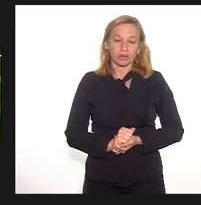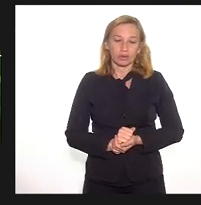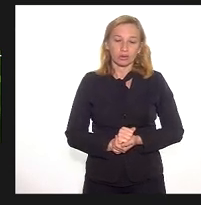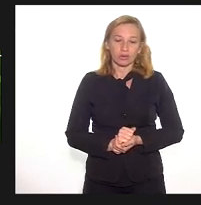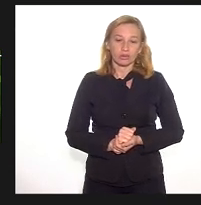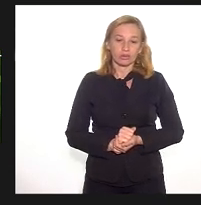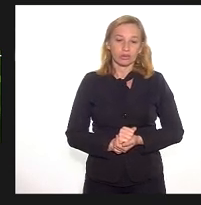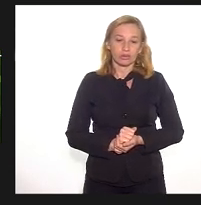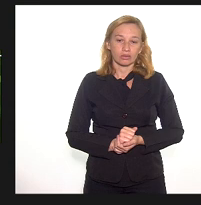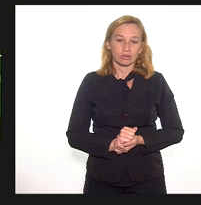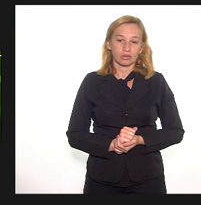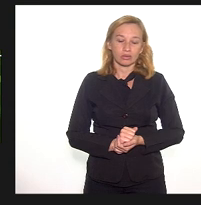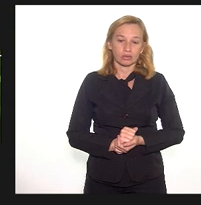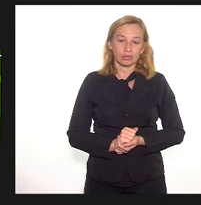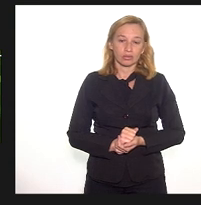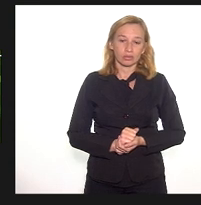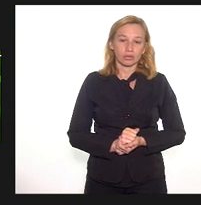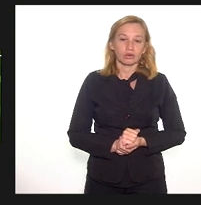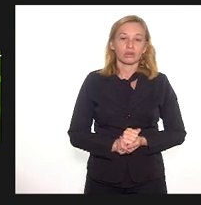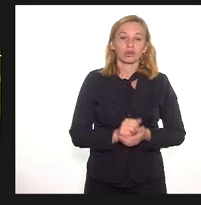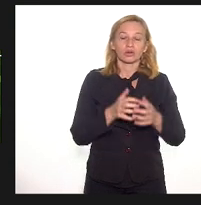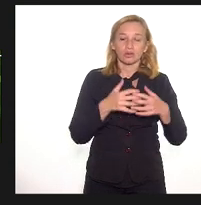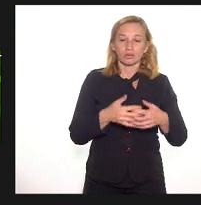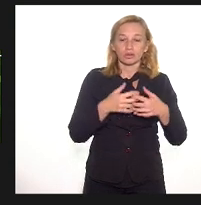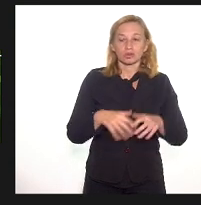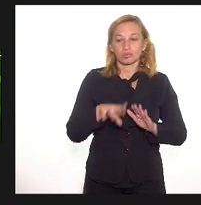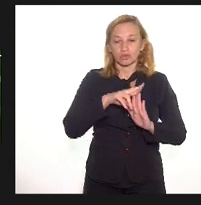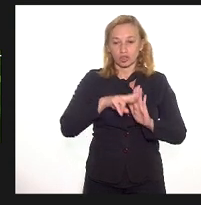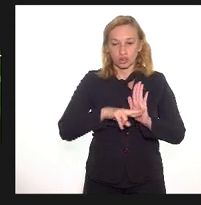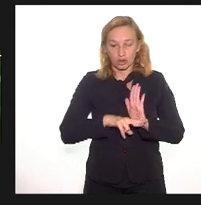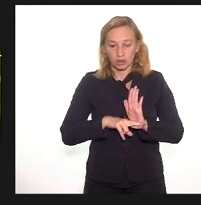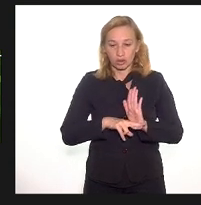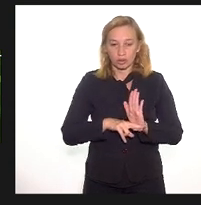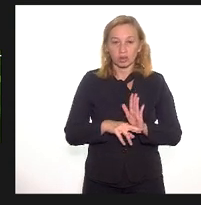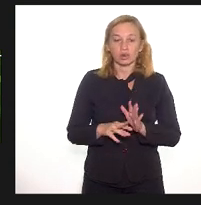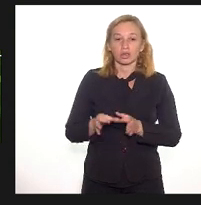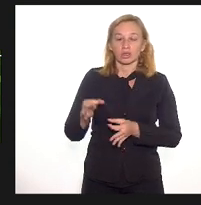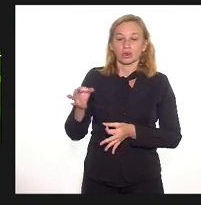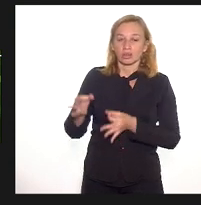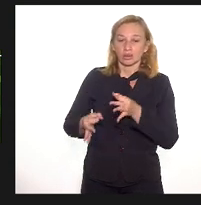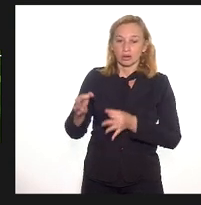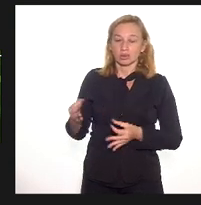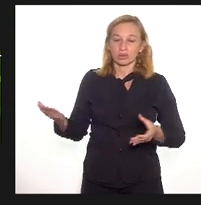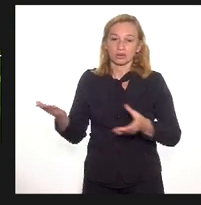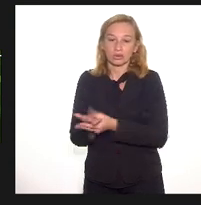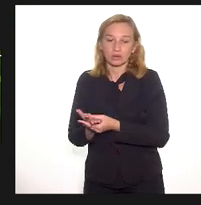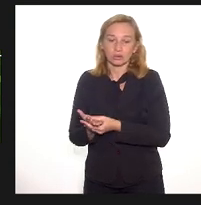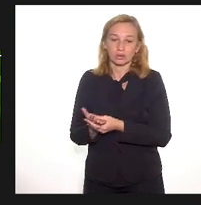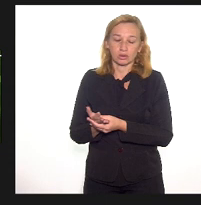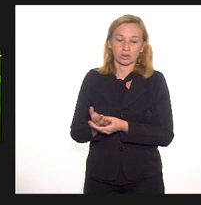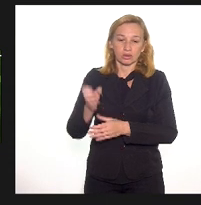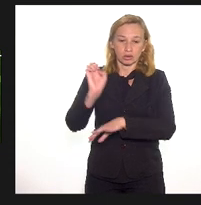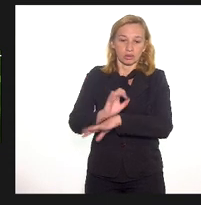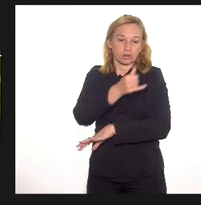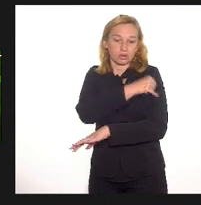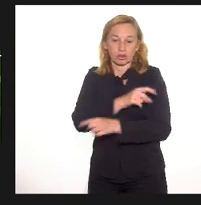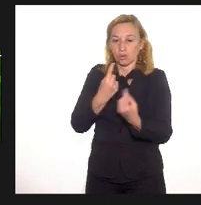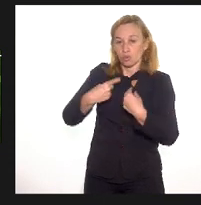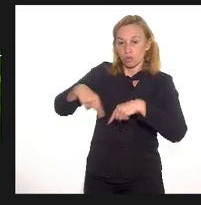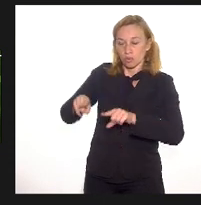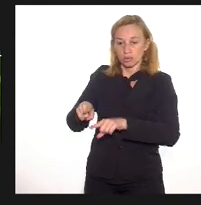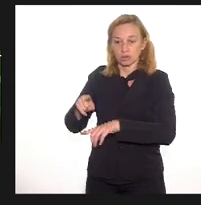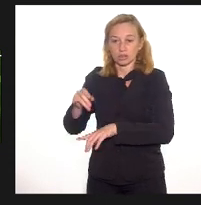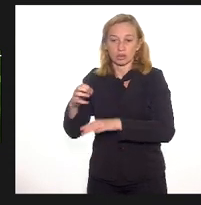em razão desse conflito de normas, ele gerou a ação judicial proposta pelo Estado do Rio de Janeiro contra a Petrobras. Essa ação